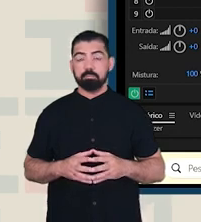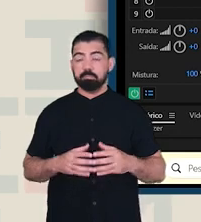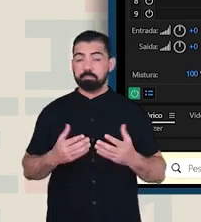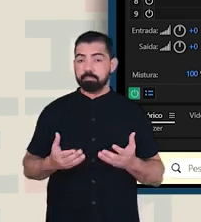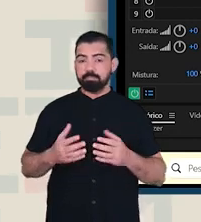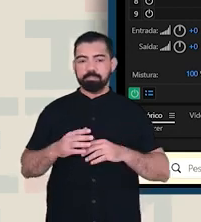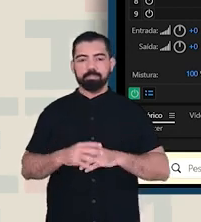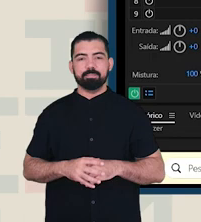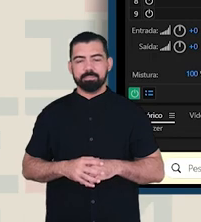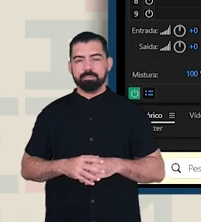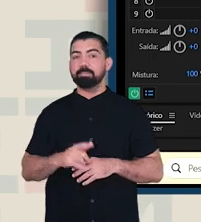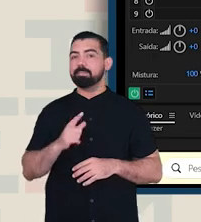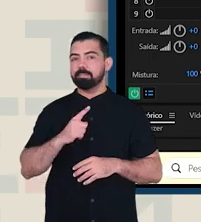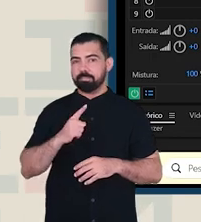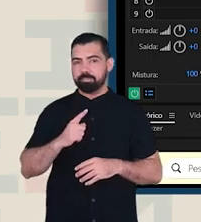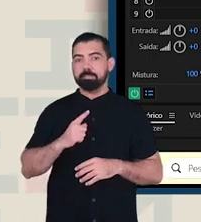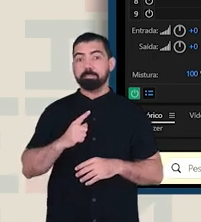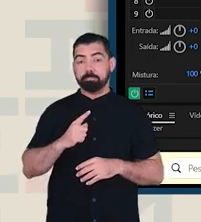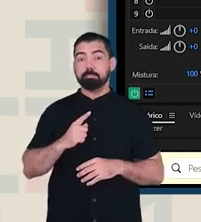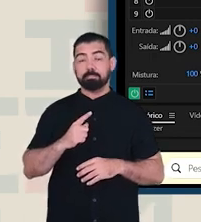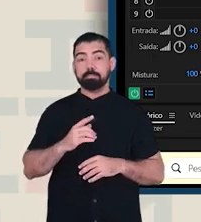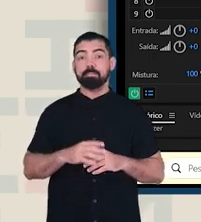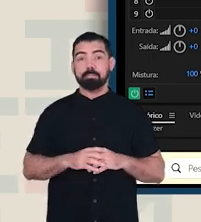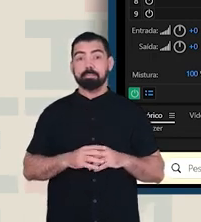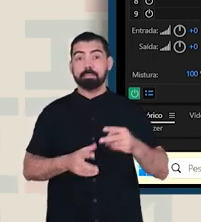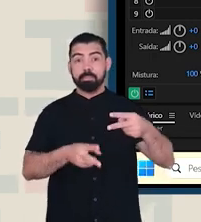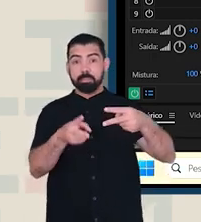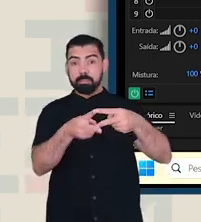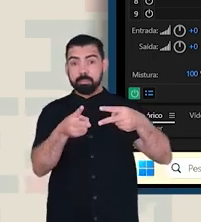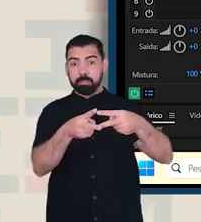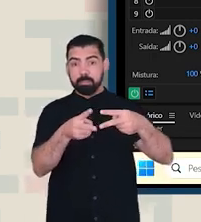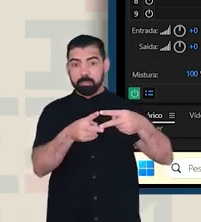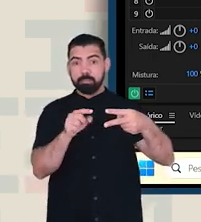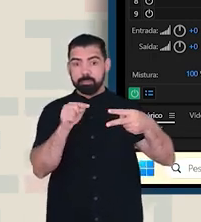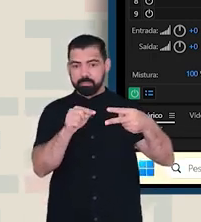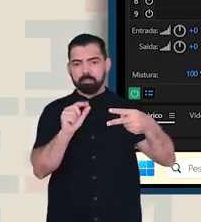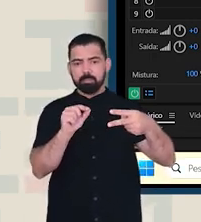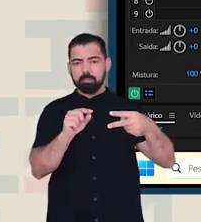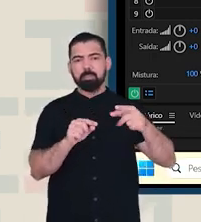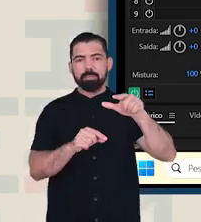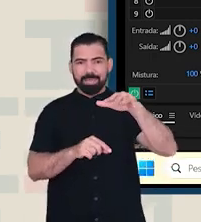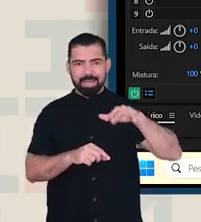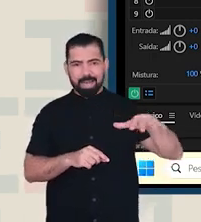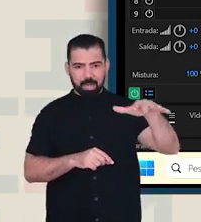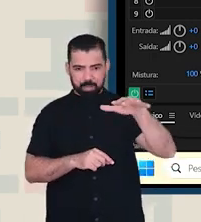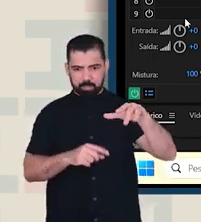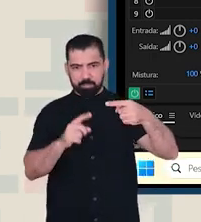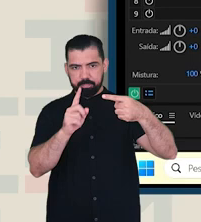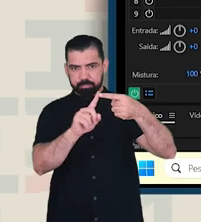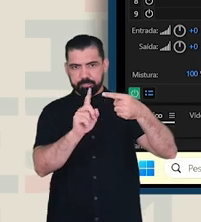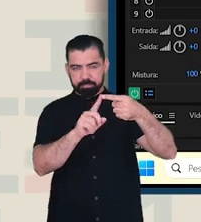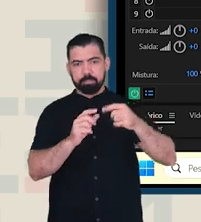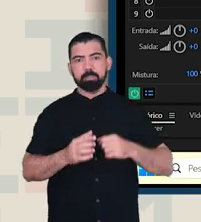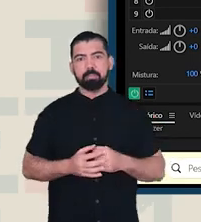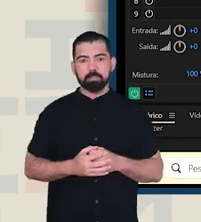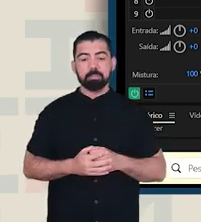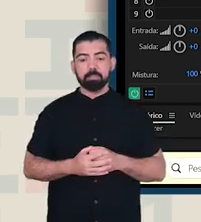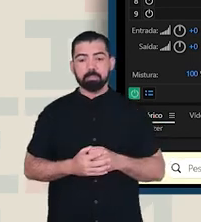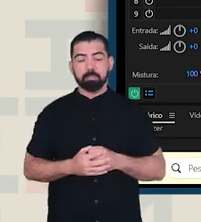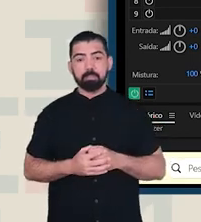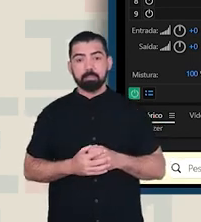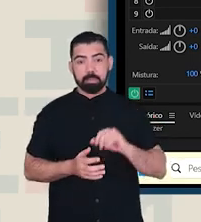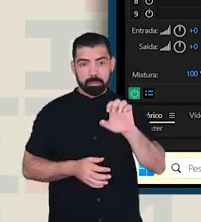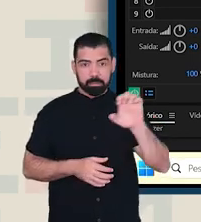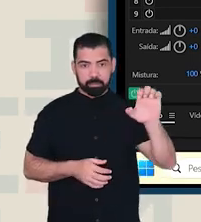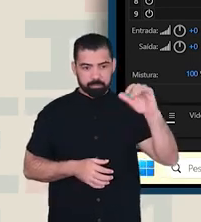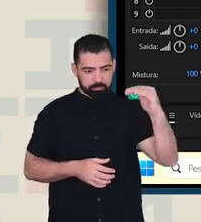temos ainda nesses dois elementos um campo aqui, à